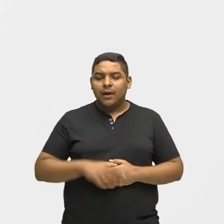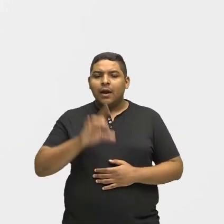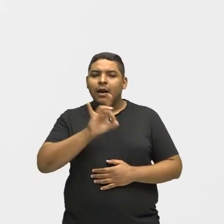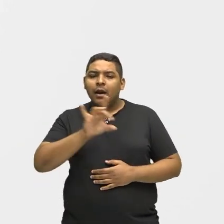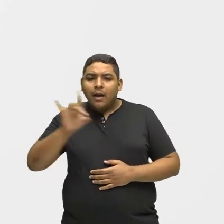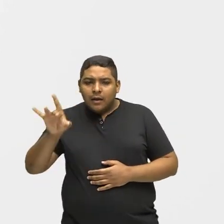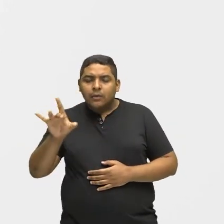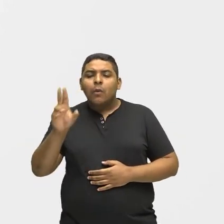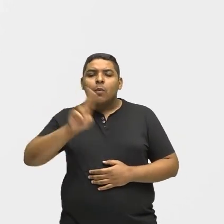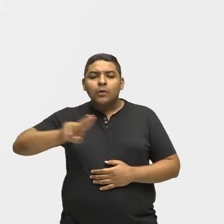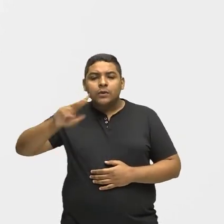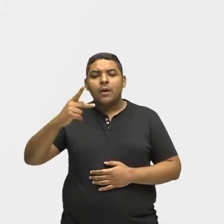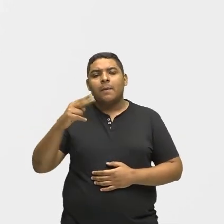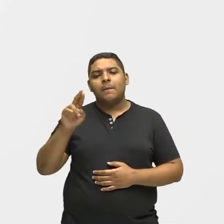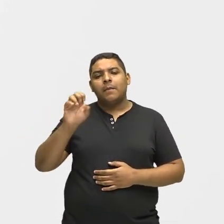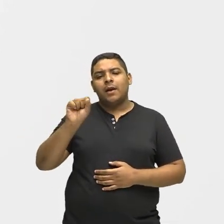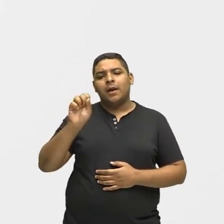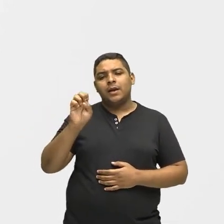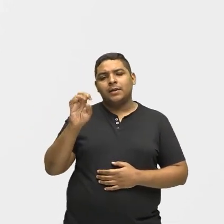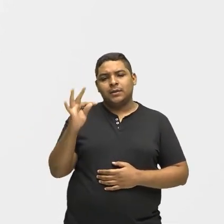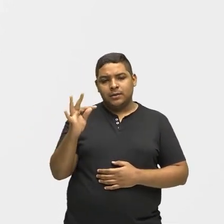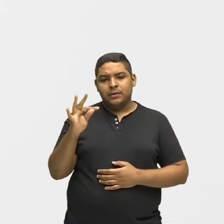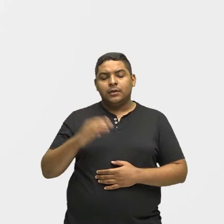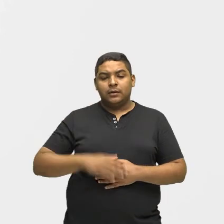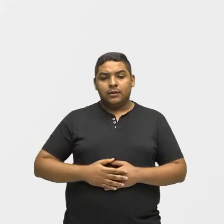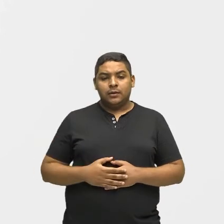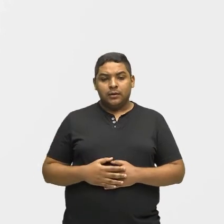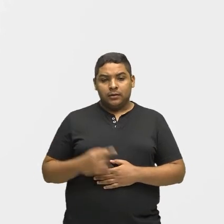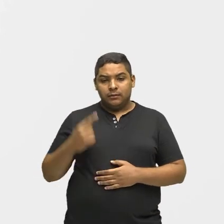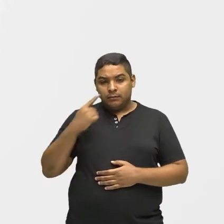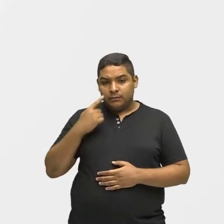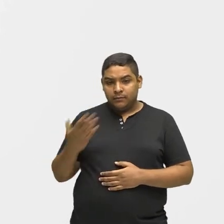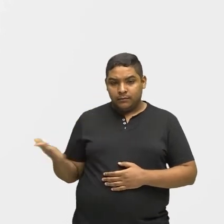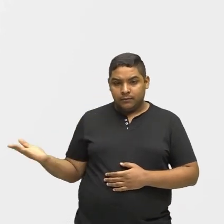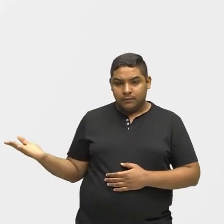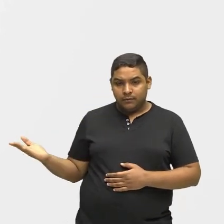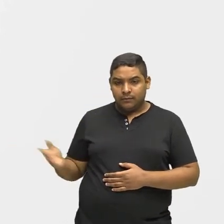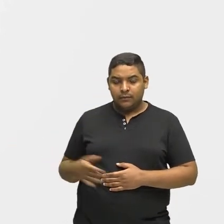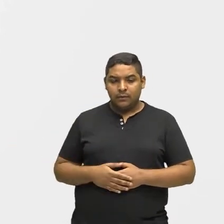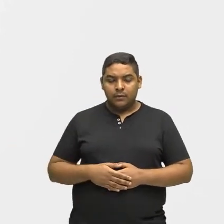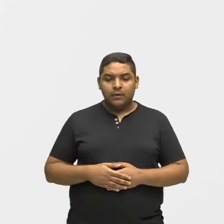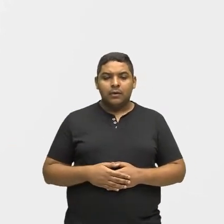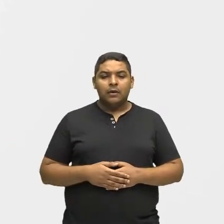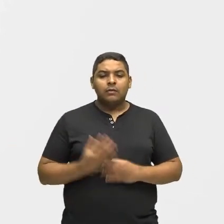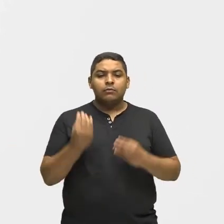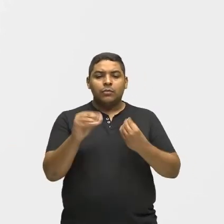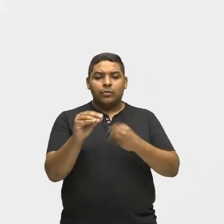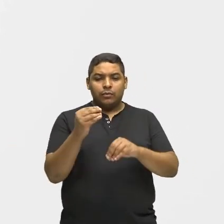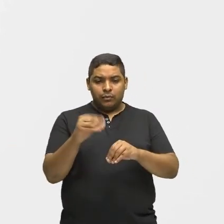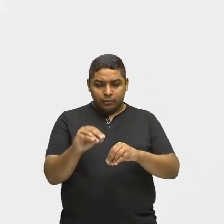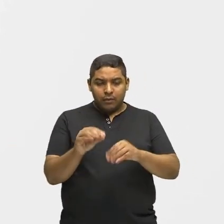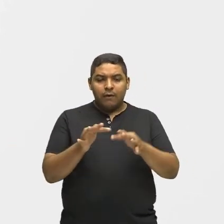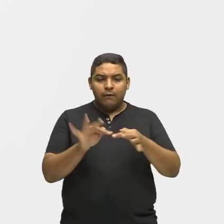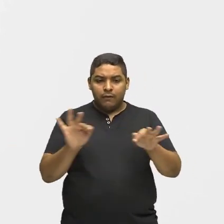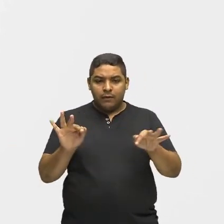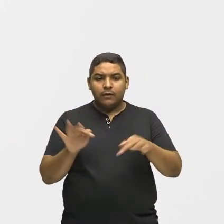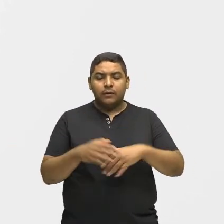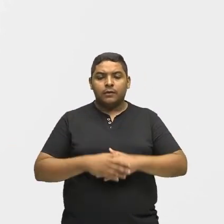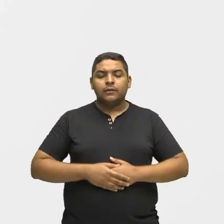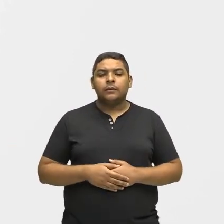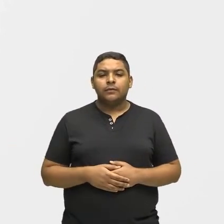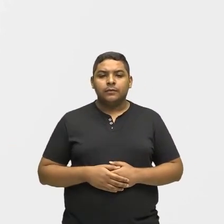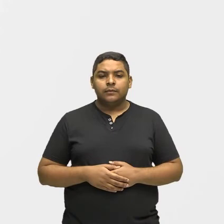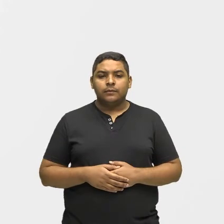só completar as frases com o que está faltando para formar uma frase no present continuous. Só observando